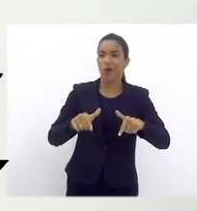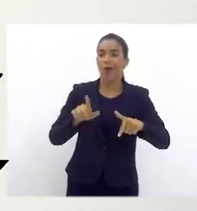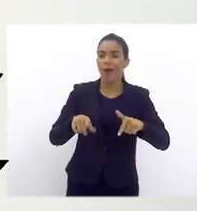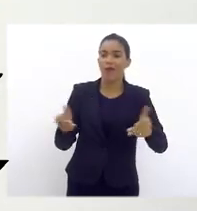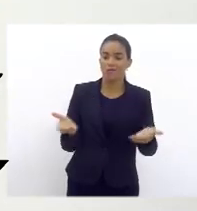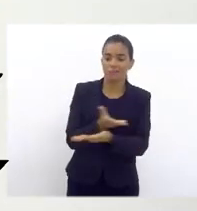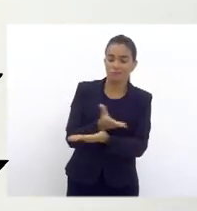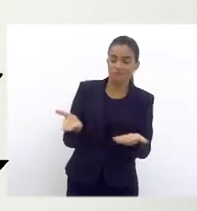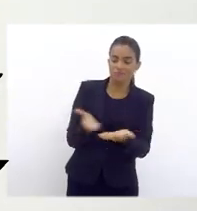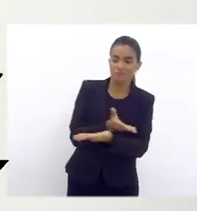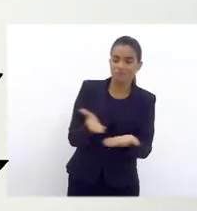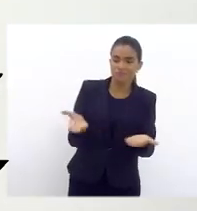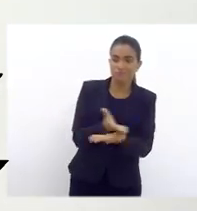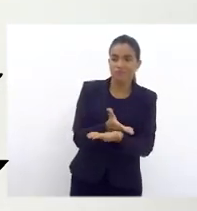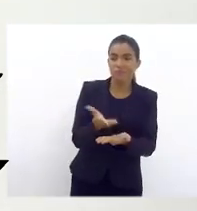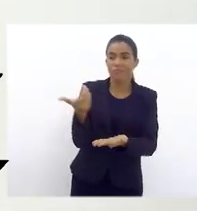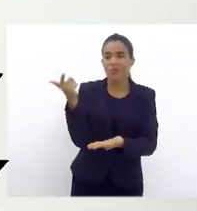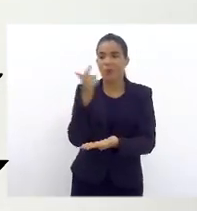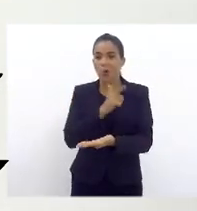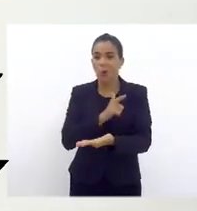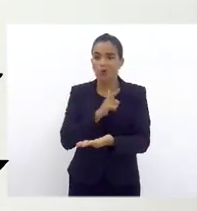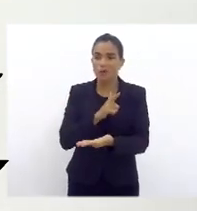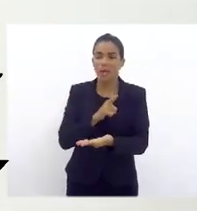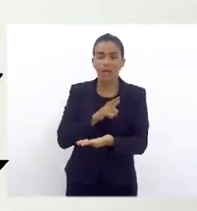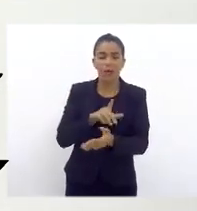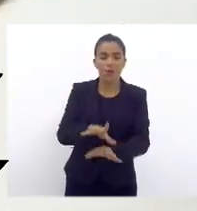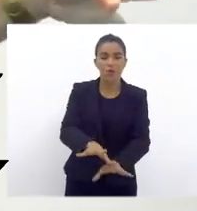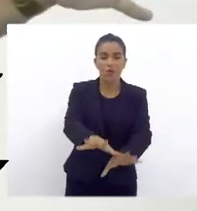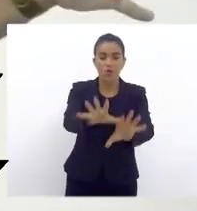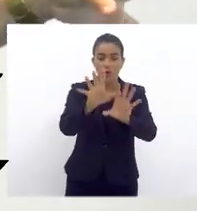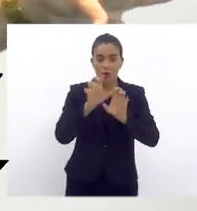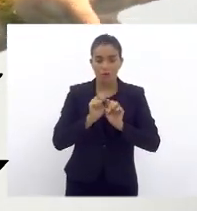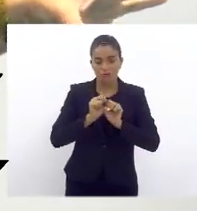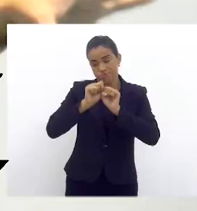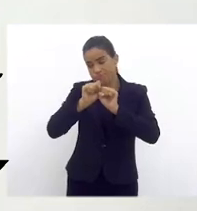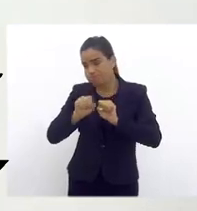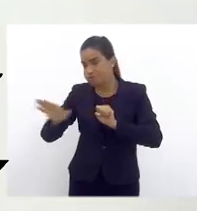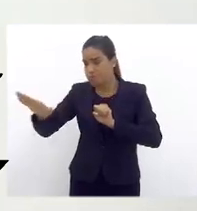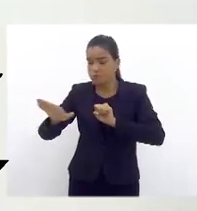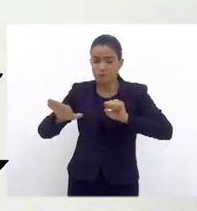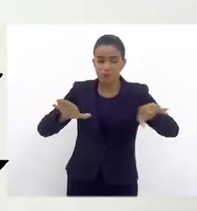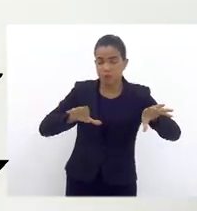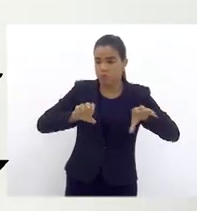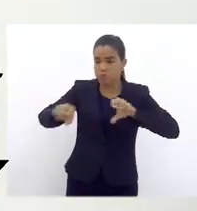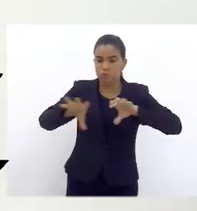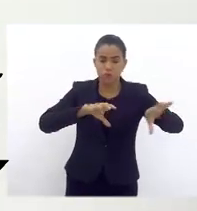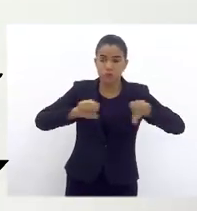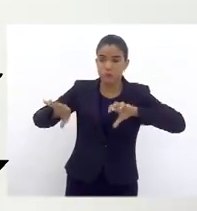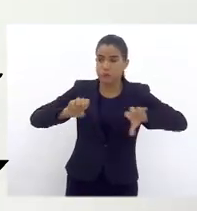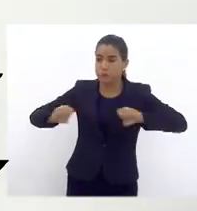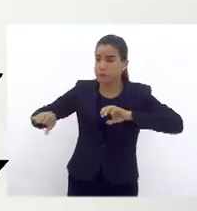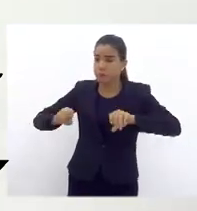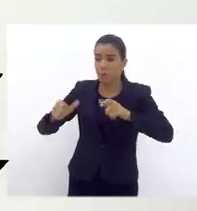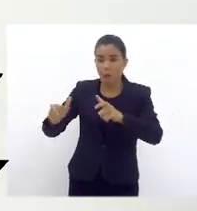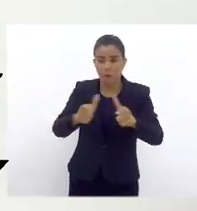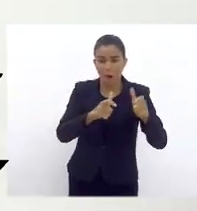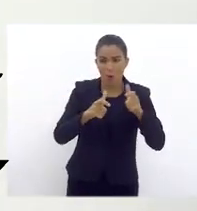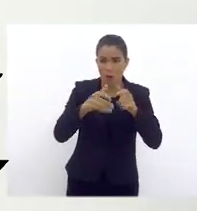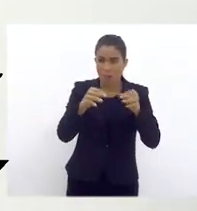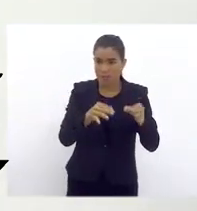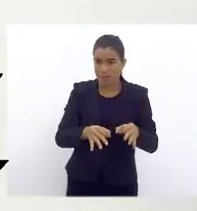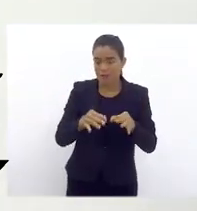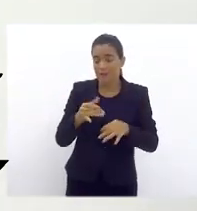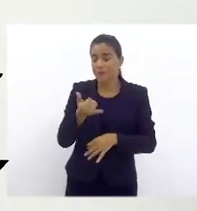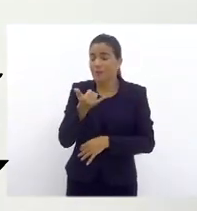um guarda-chuva que consegue absorver esses casos e distribuir dentro do Estado nos órgãos competentes uma pena a